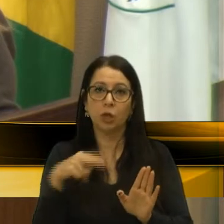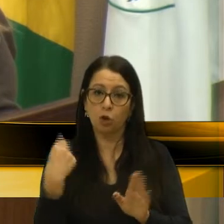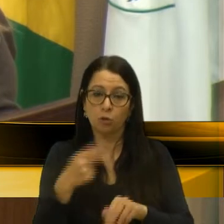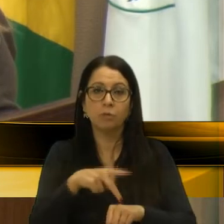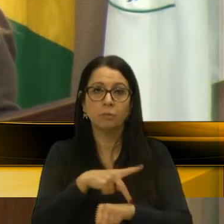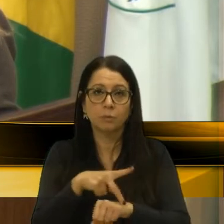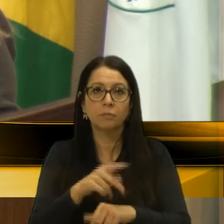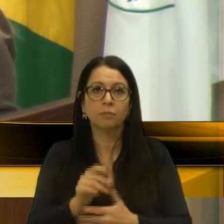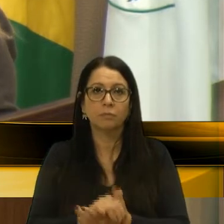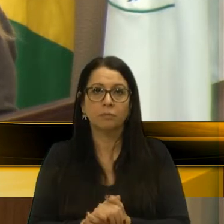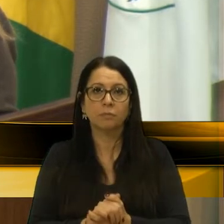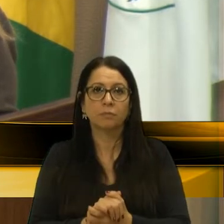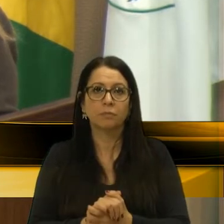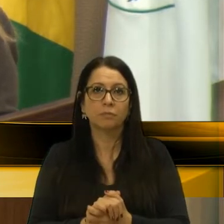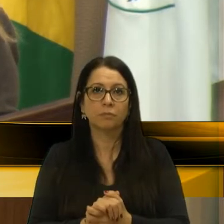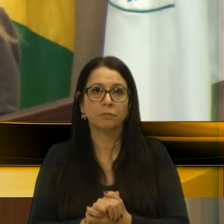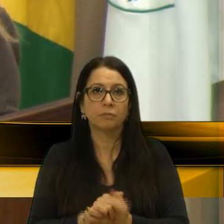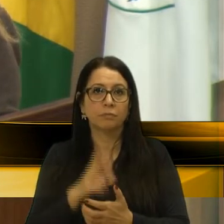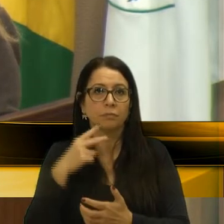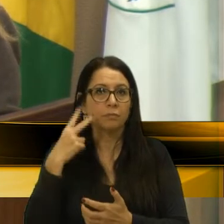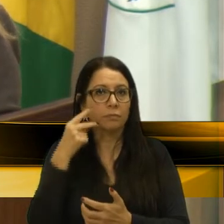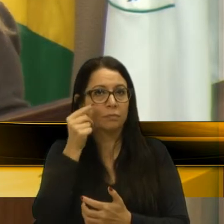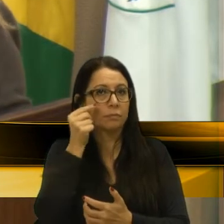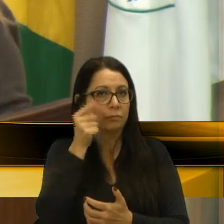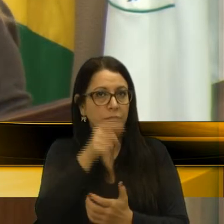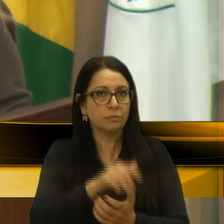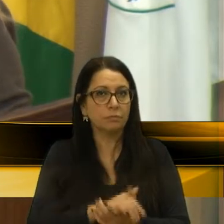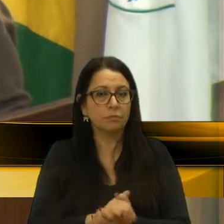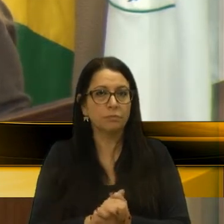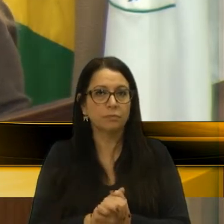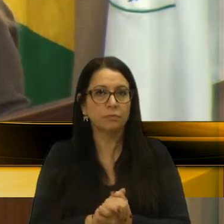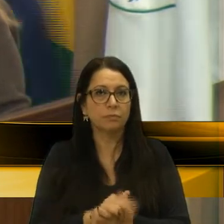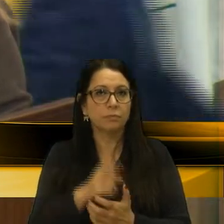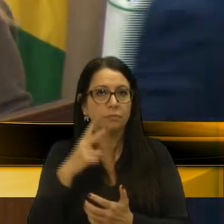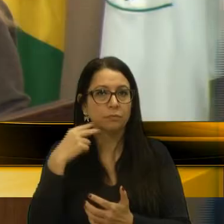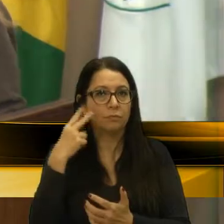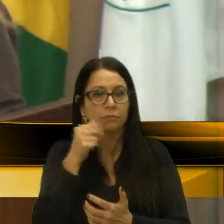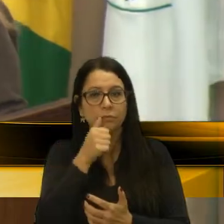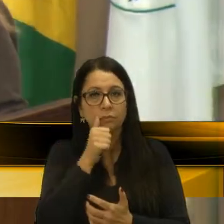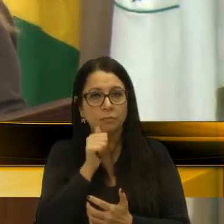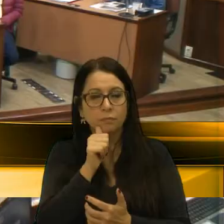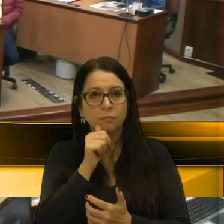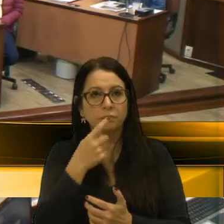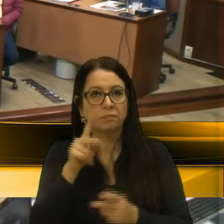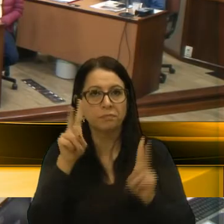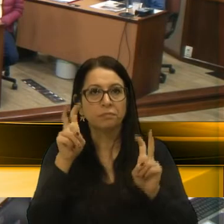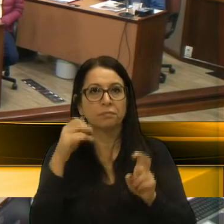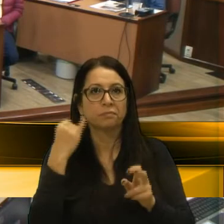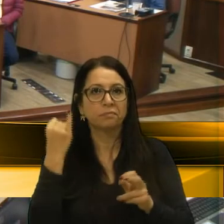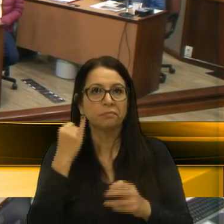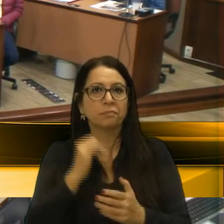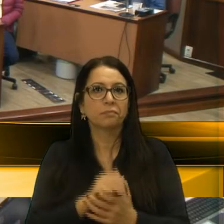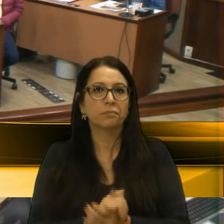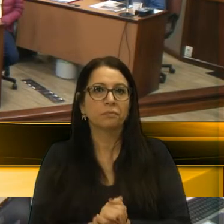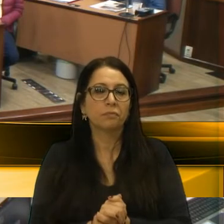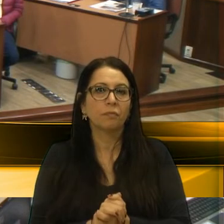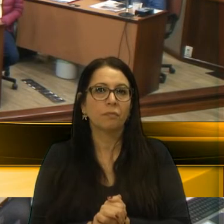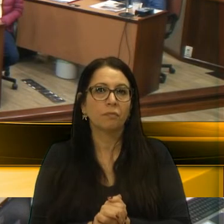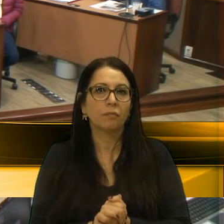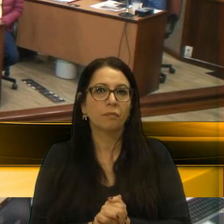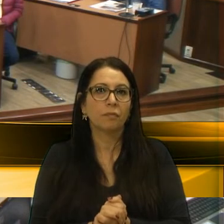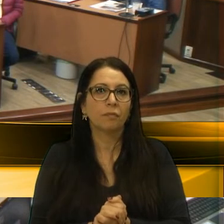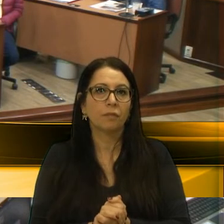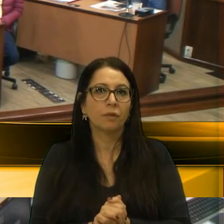país. Vereador Périco, seu à parte. Vereadora Paula, o seu assunto é de extremíssima importância, ele